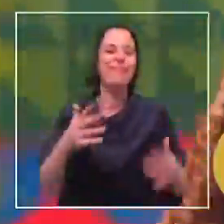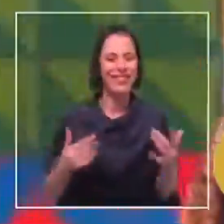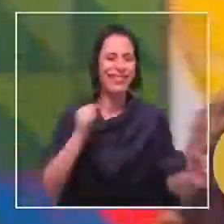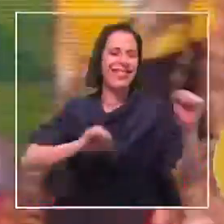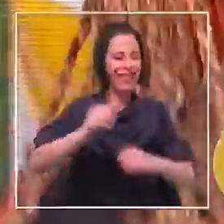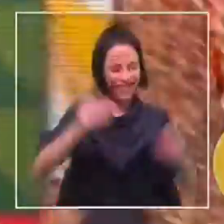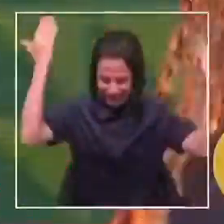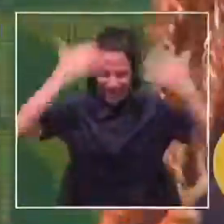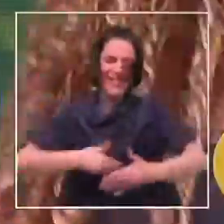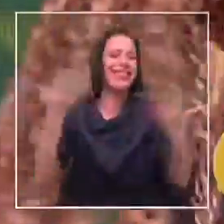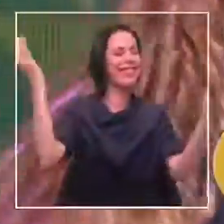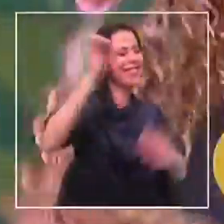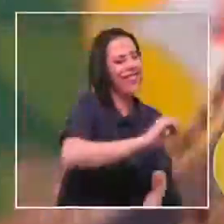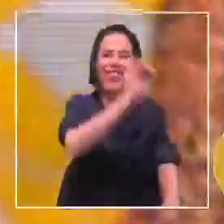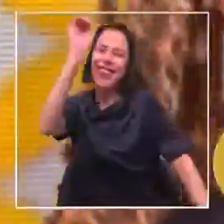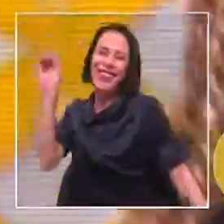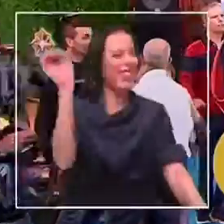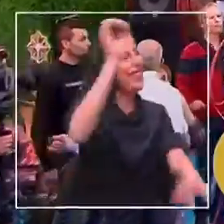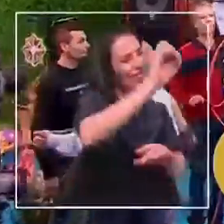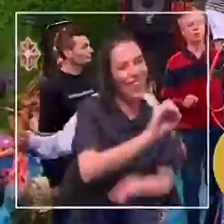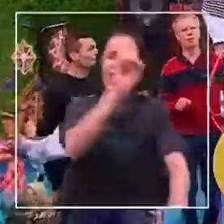Dançar a noite toda,